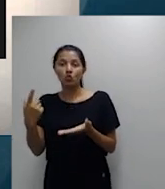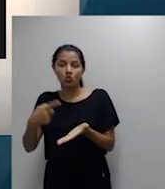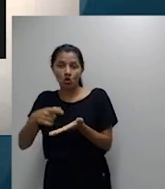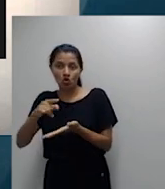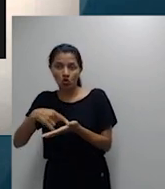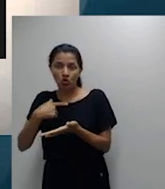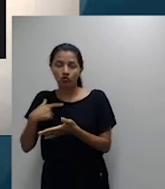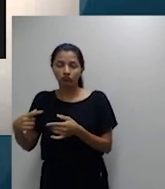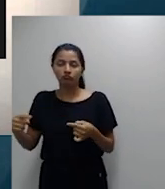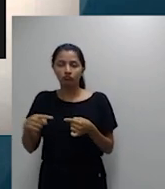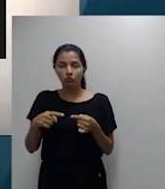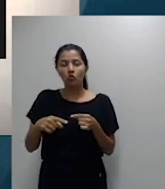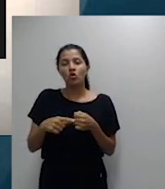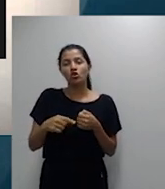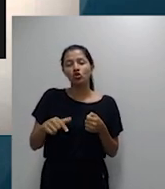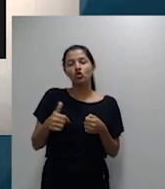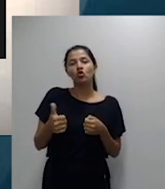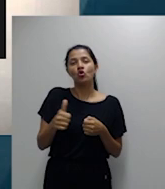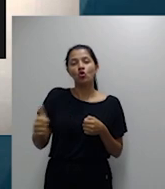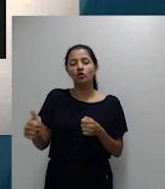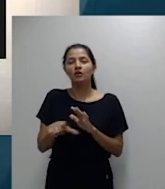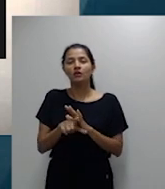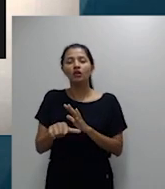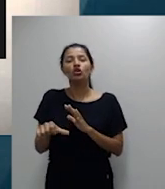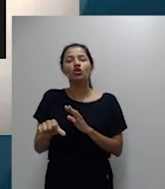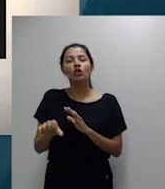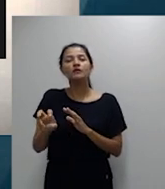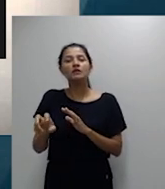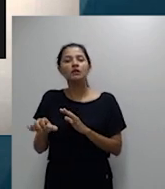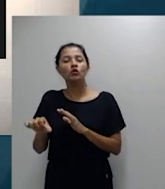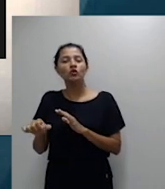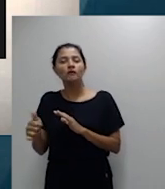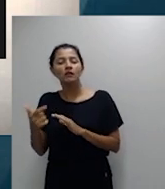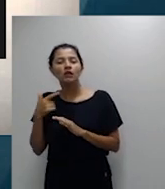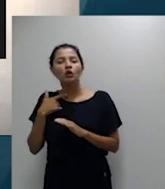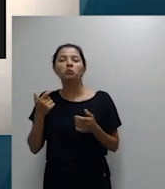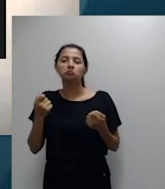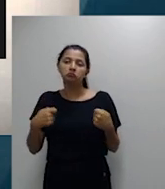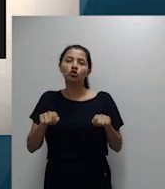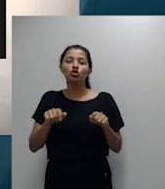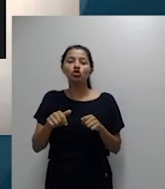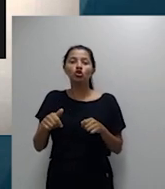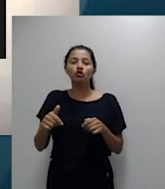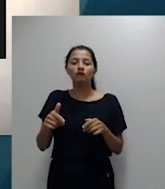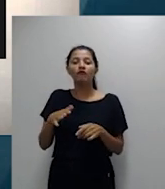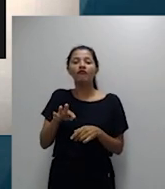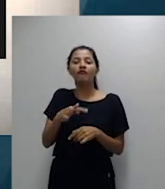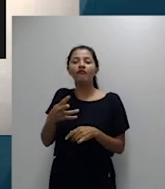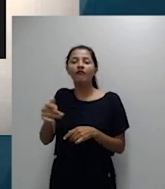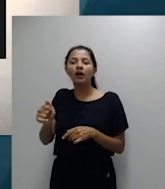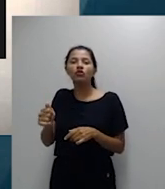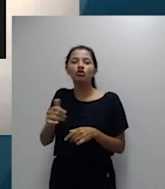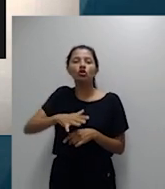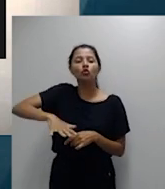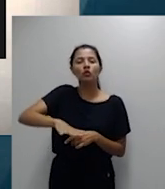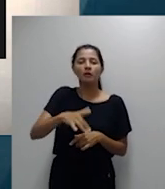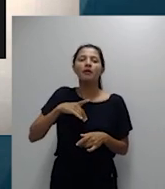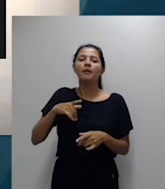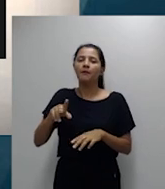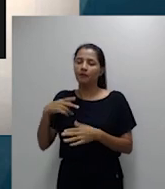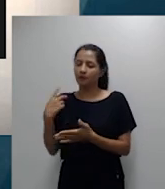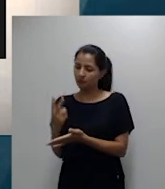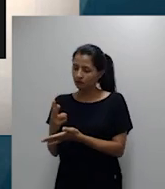formado o artigo 11 da Lei os 95 95 autoriza a cobrança de uso de faixas de domínio mesmo por outra concessionária de serviços públicos